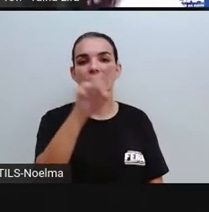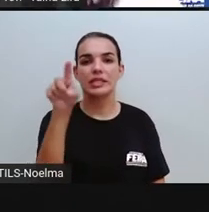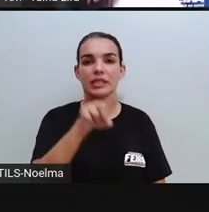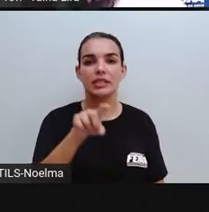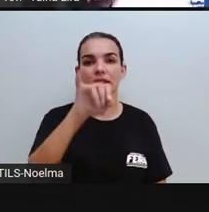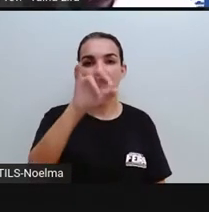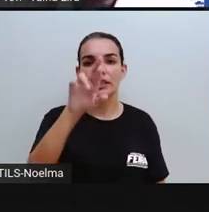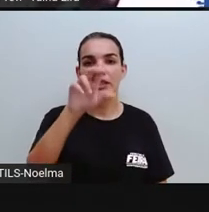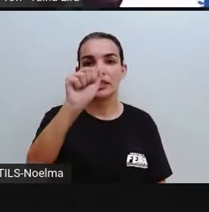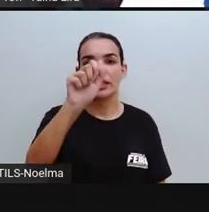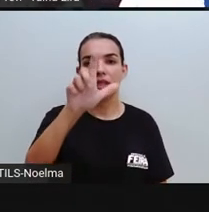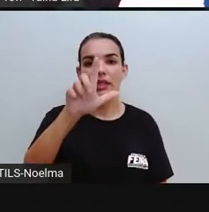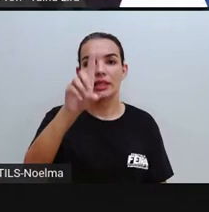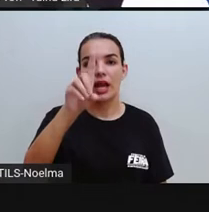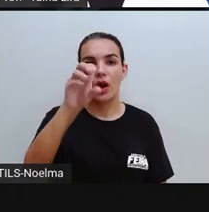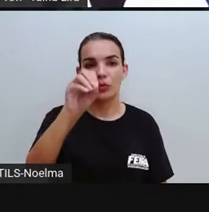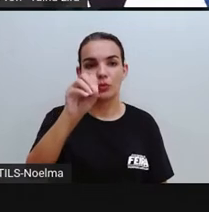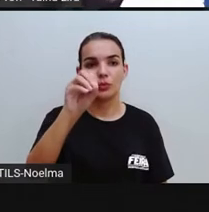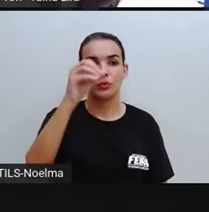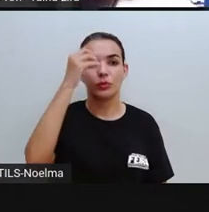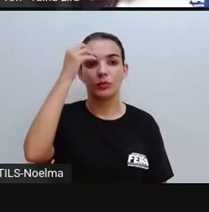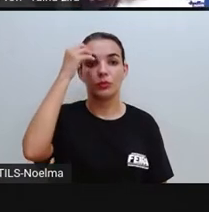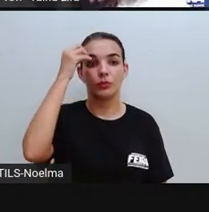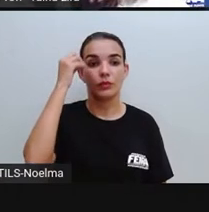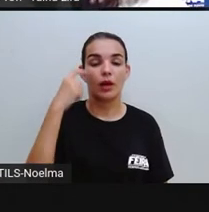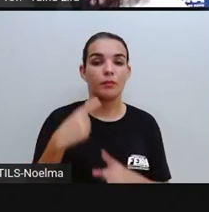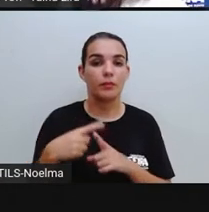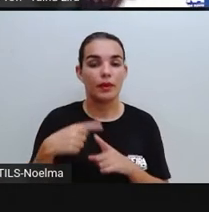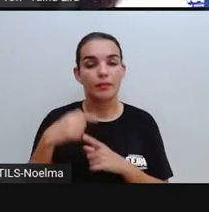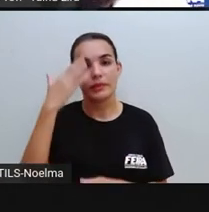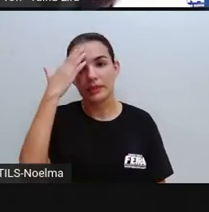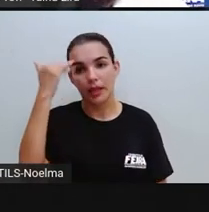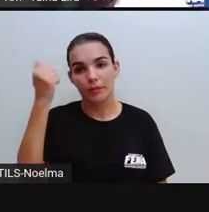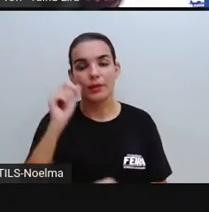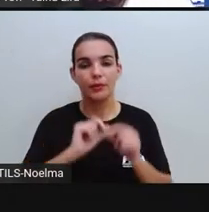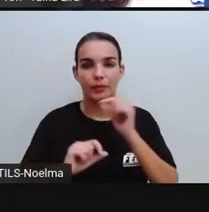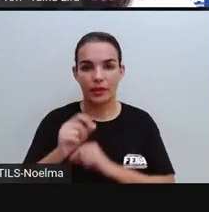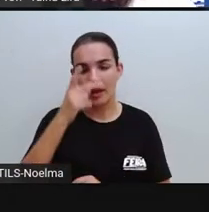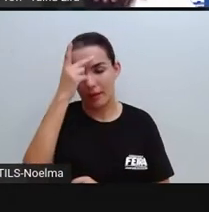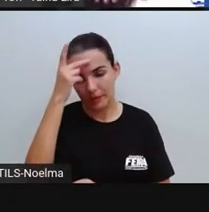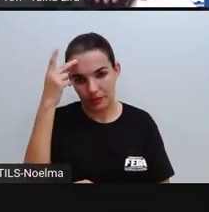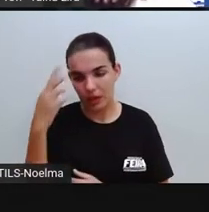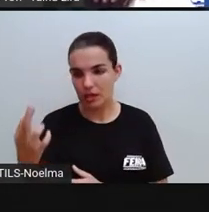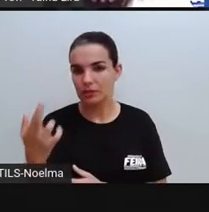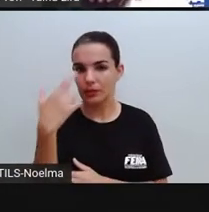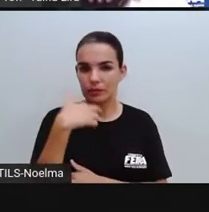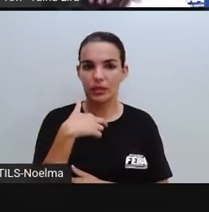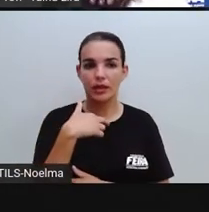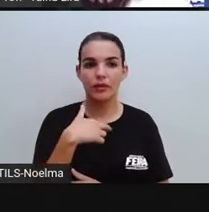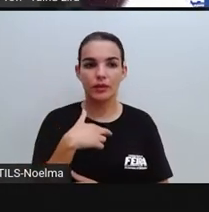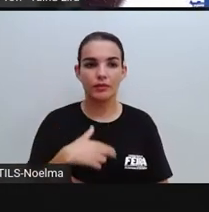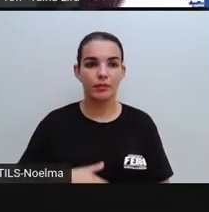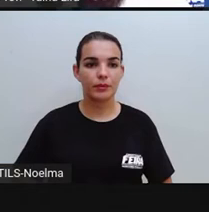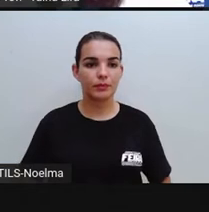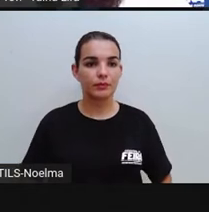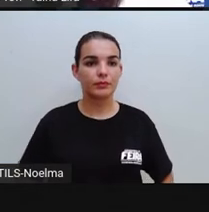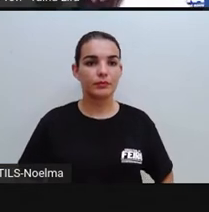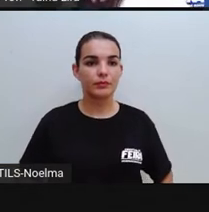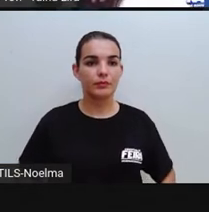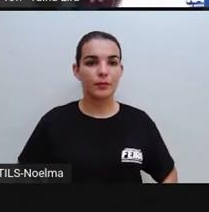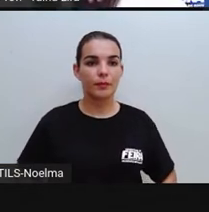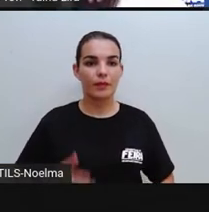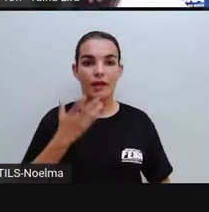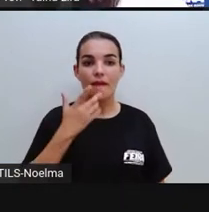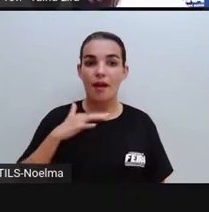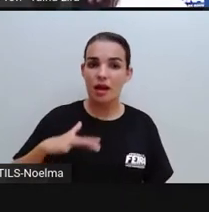o que ele falou, porque para saber que essa fala aqui é de Ziraldo. E aí ela continua perguntando, as